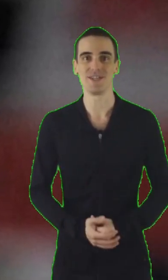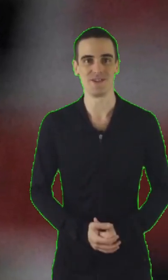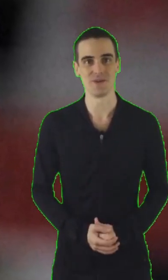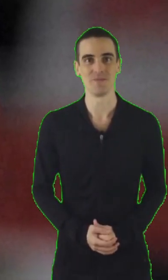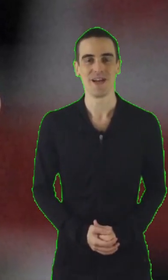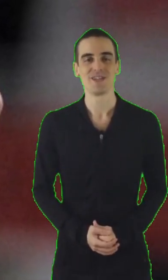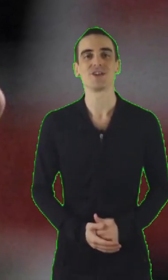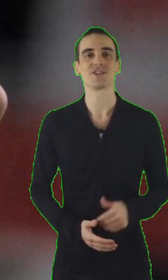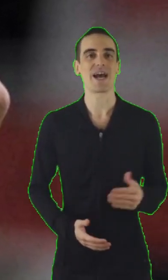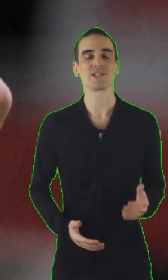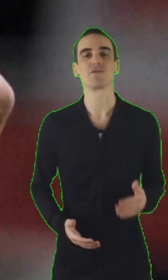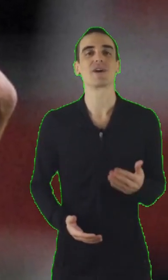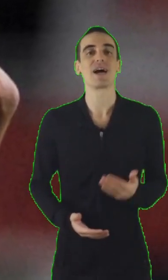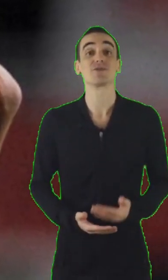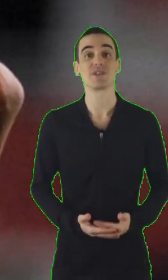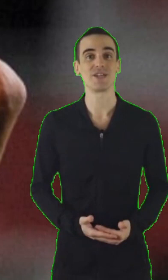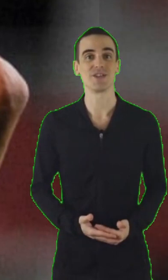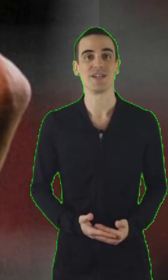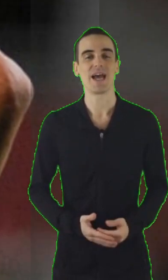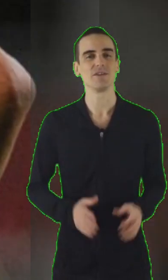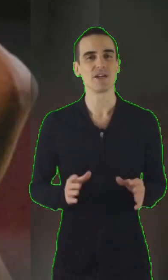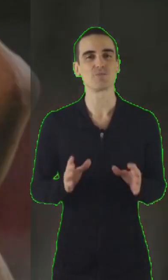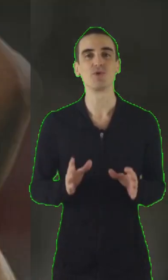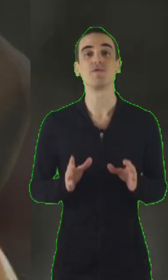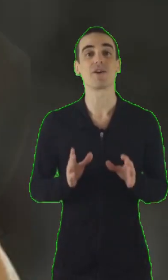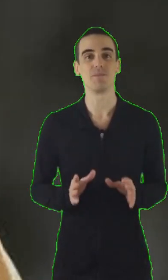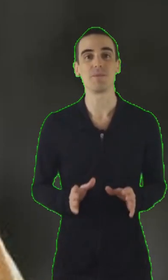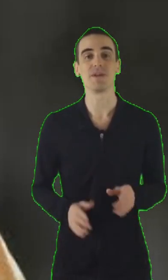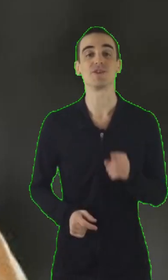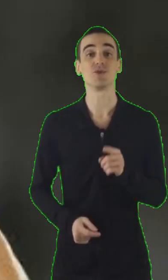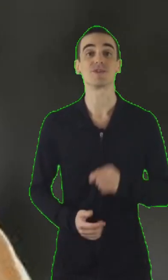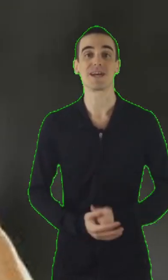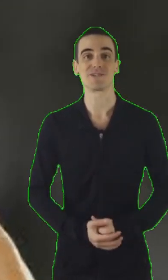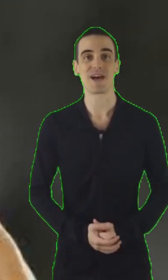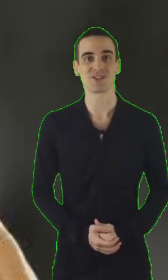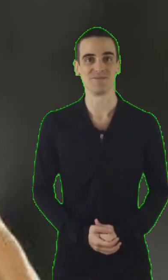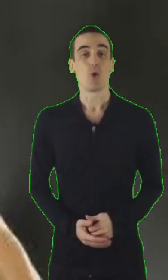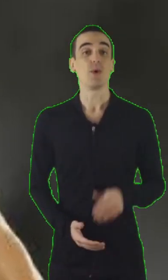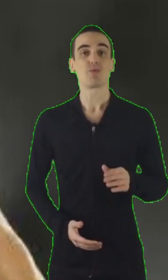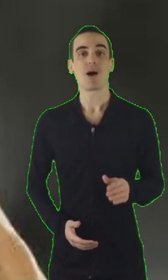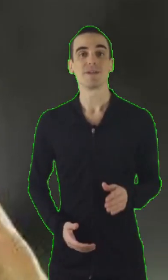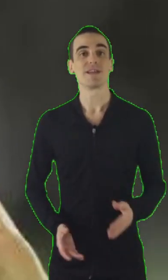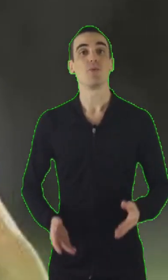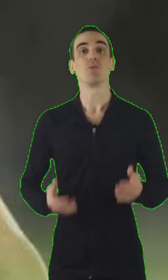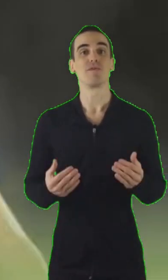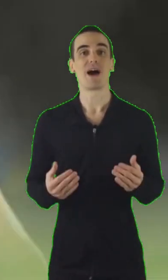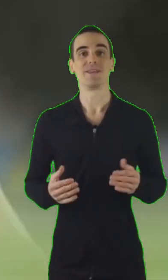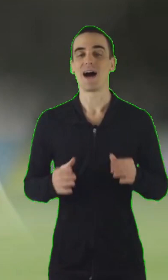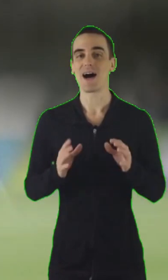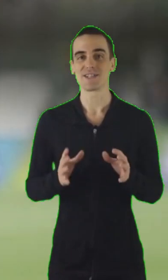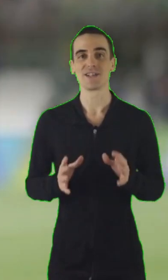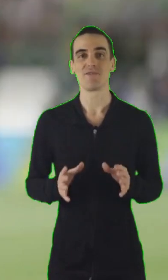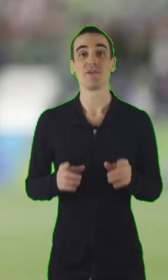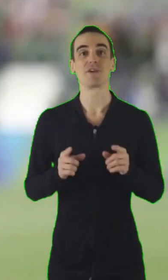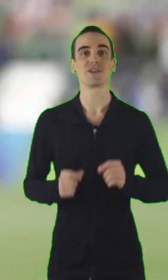oito partidas disputadas com nenhum gol marcado e três assistências distribuídas E aí torcedor O que acha do nome de